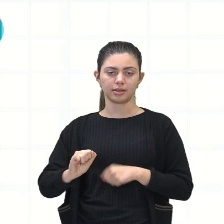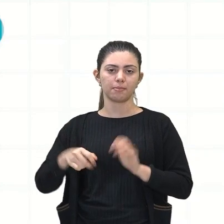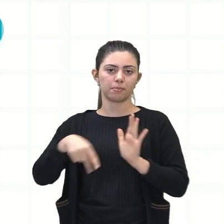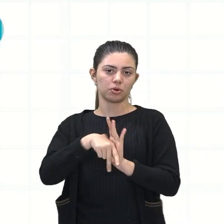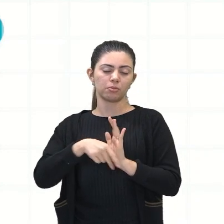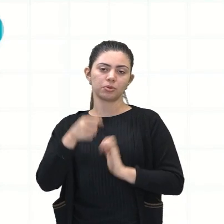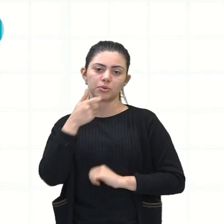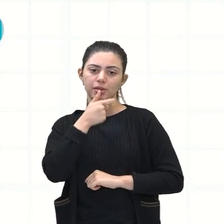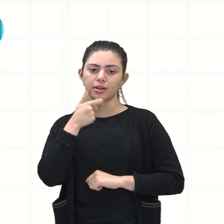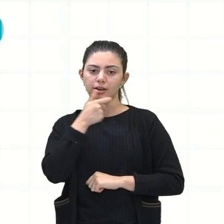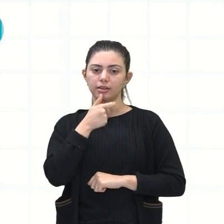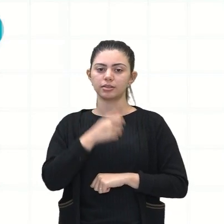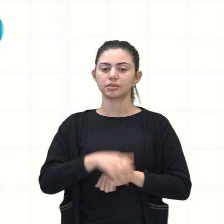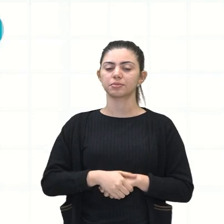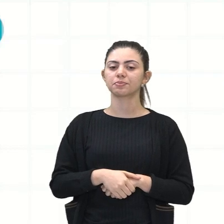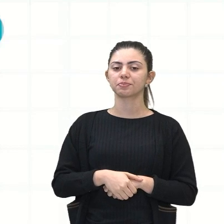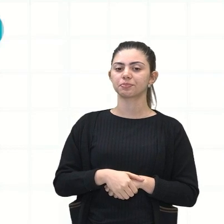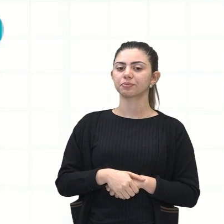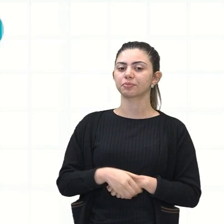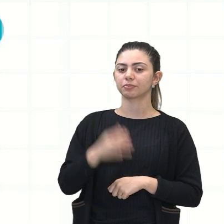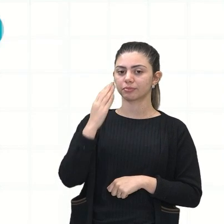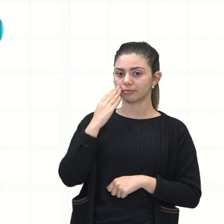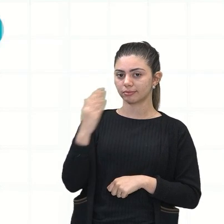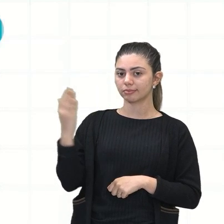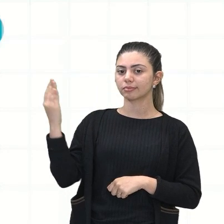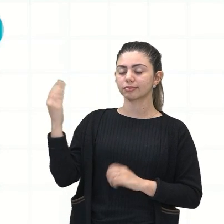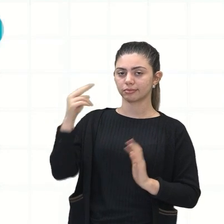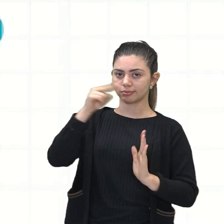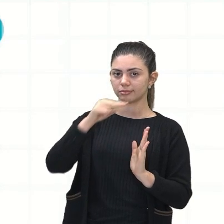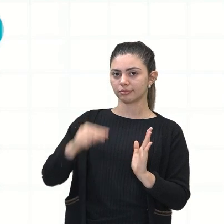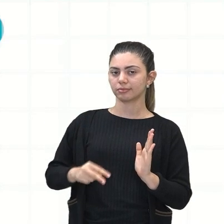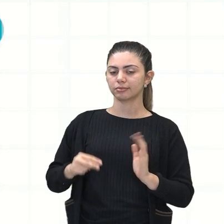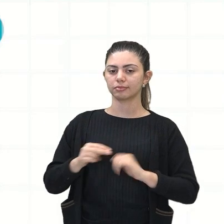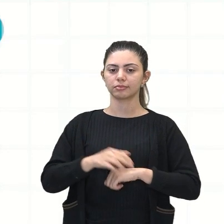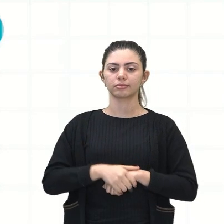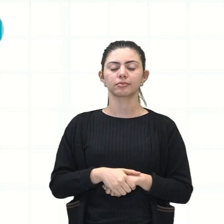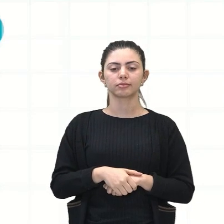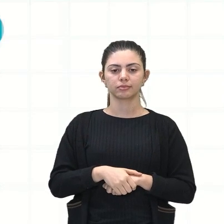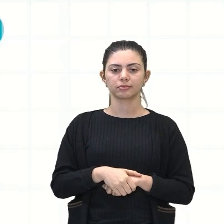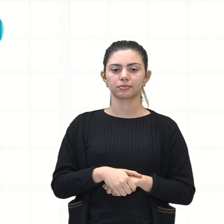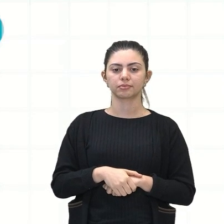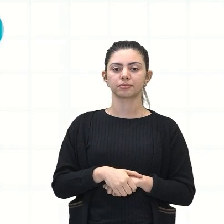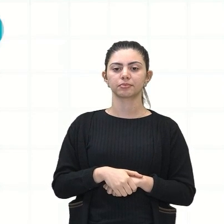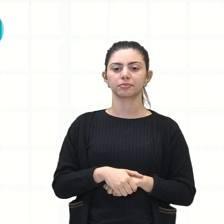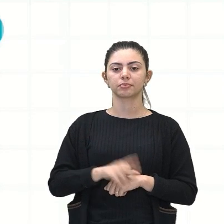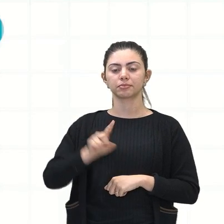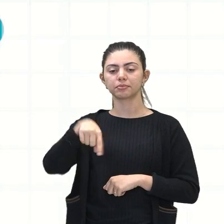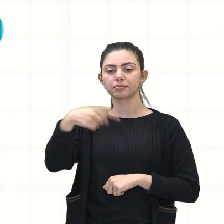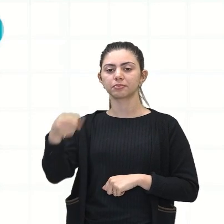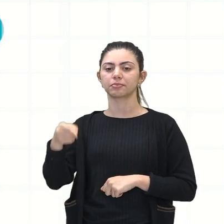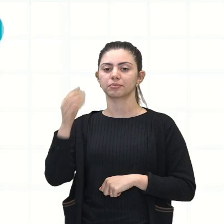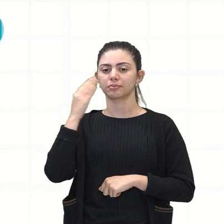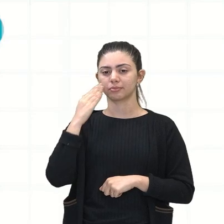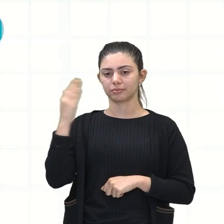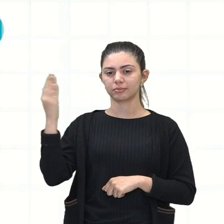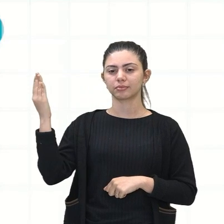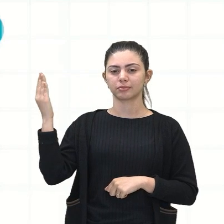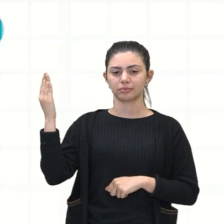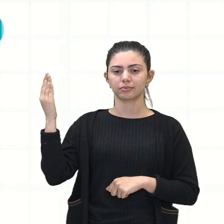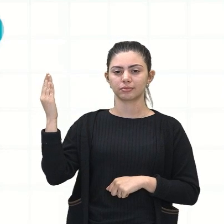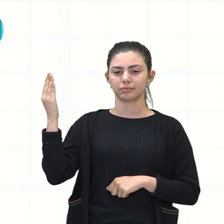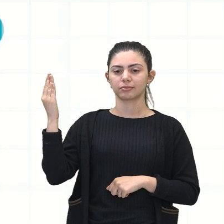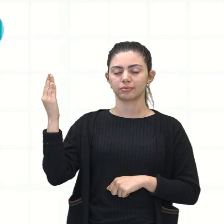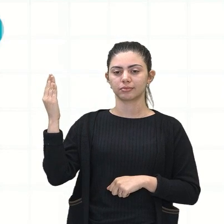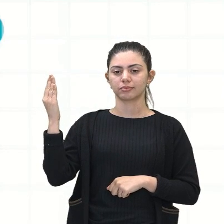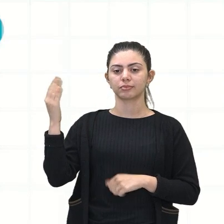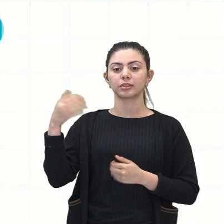deles. Always, always, always, usually, usually, esse